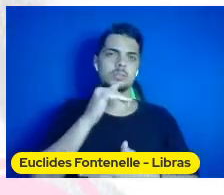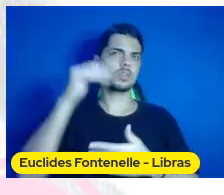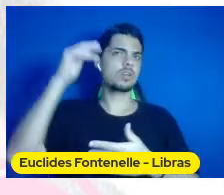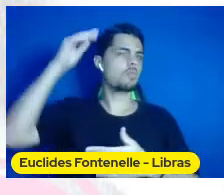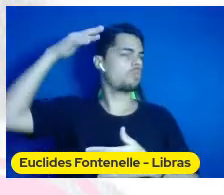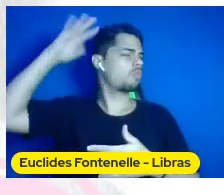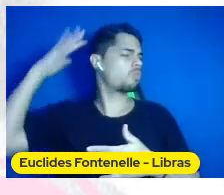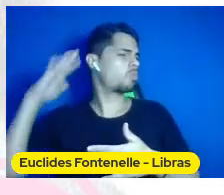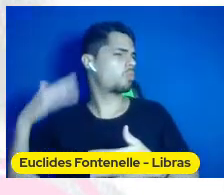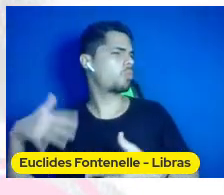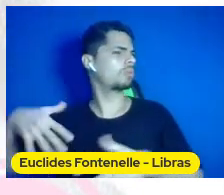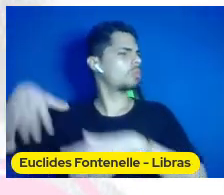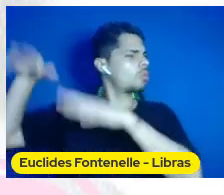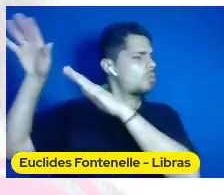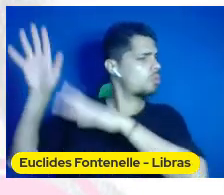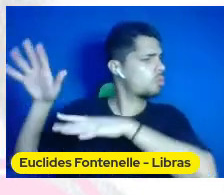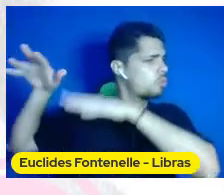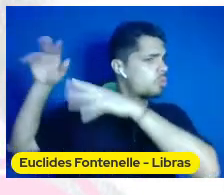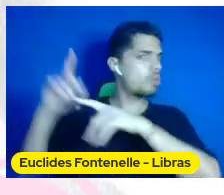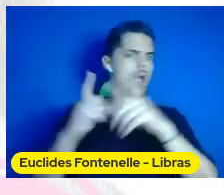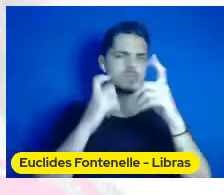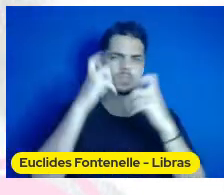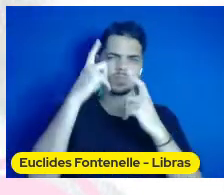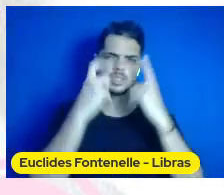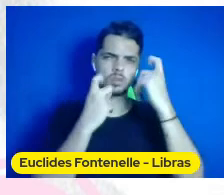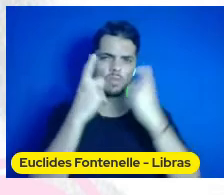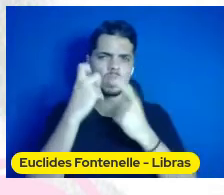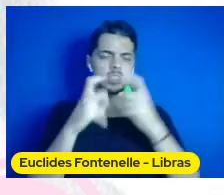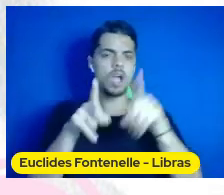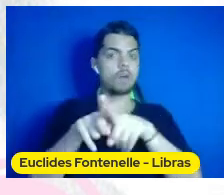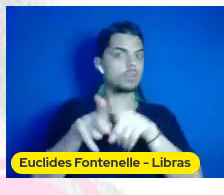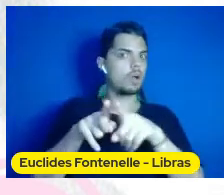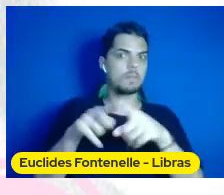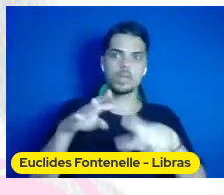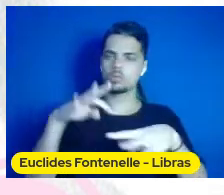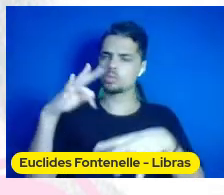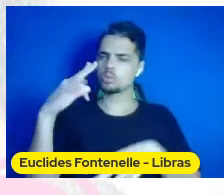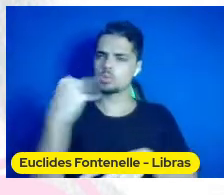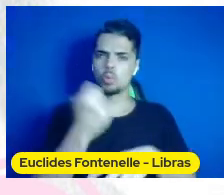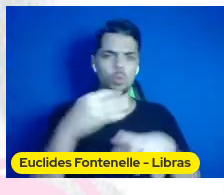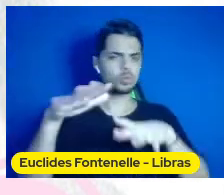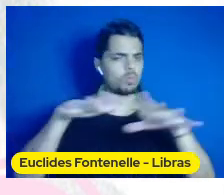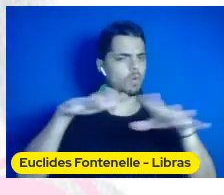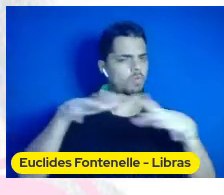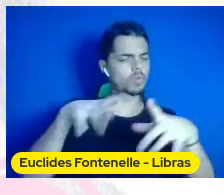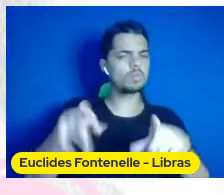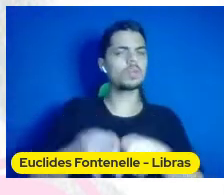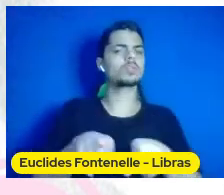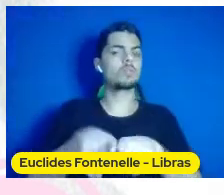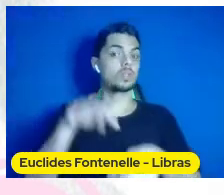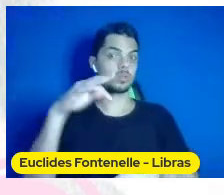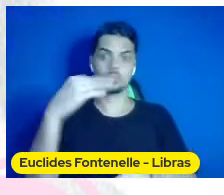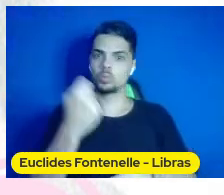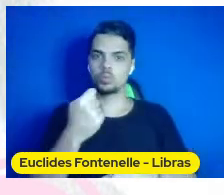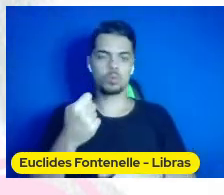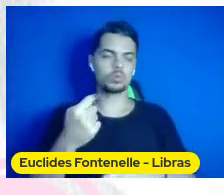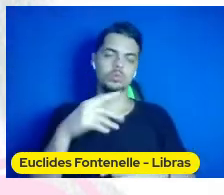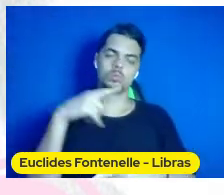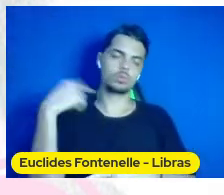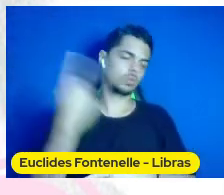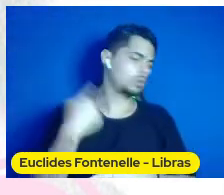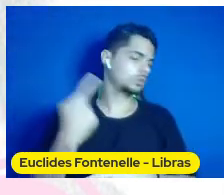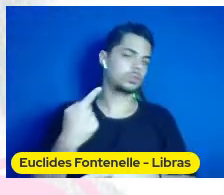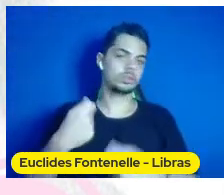movimenta, as expressões faciais, os movimentos, a gente precisa entender de uma biomecânica para poder transmitir